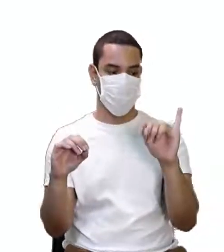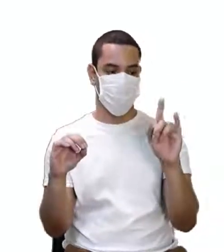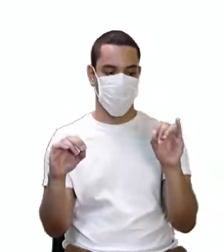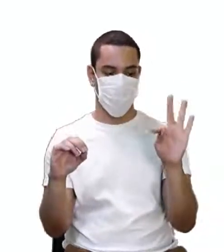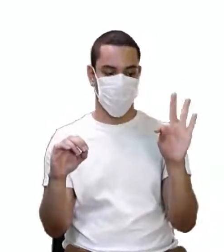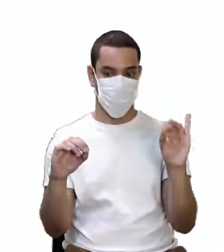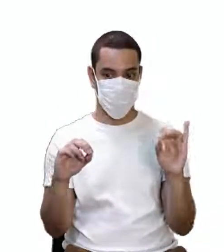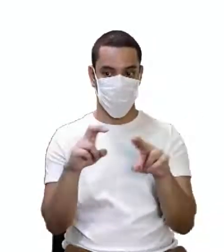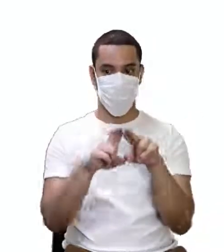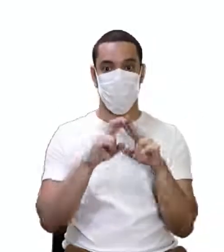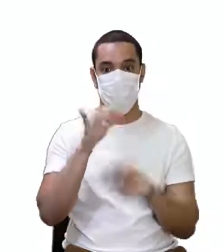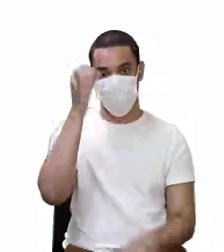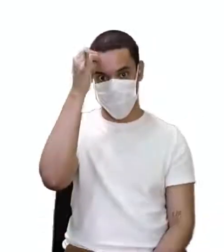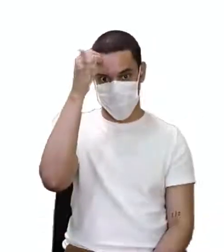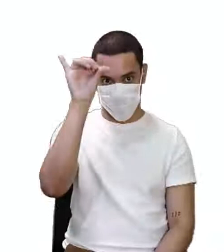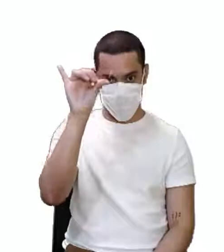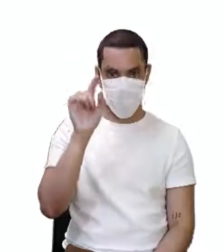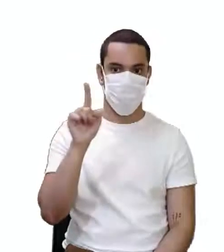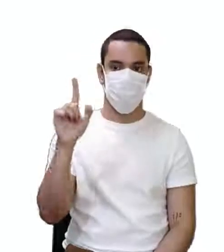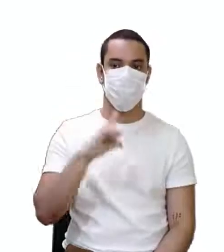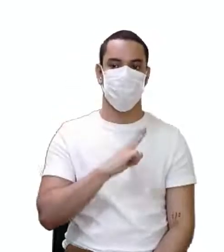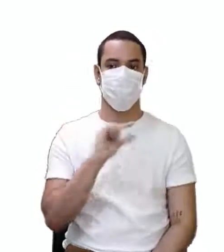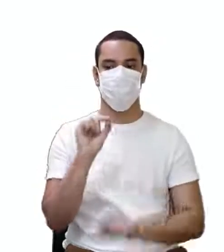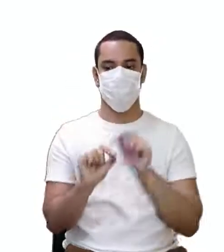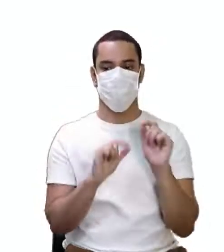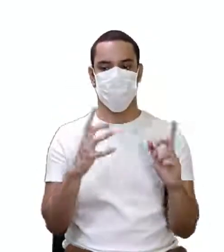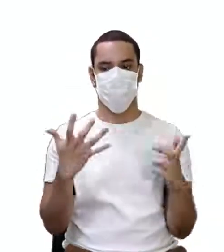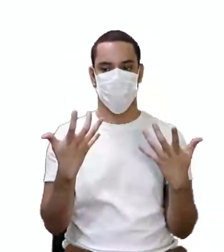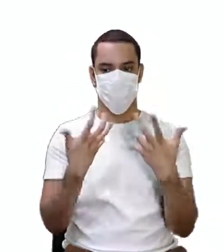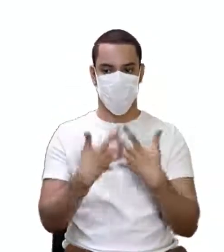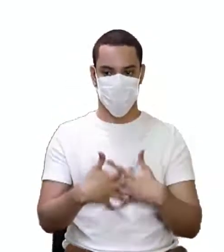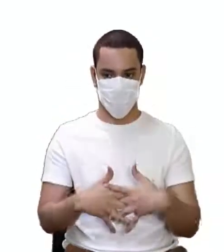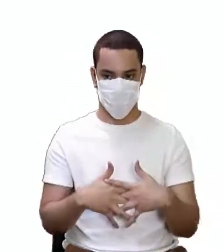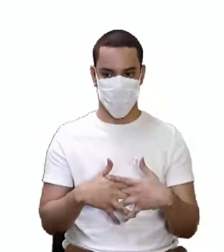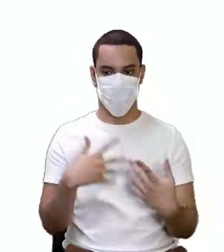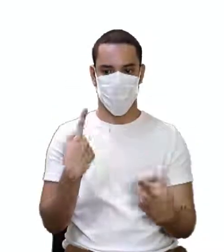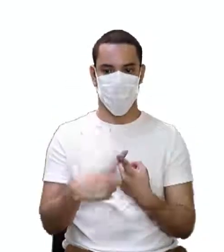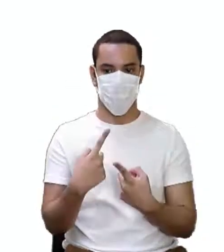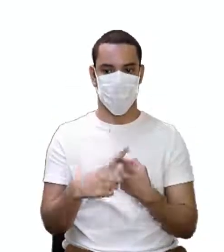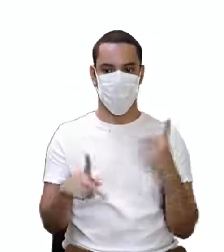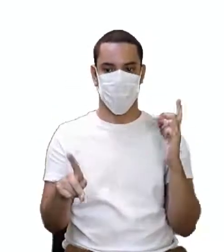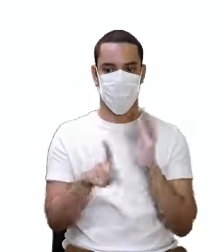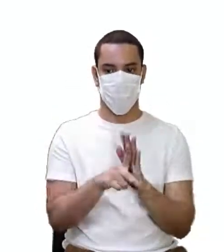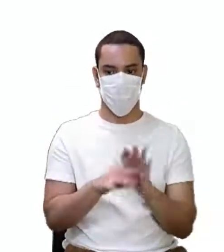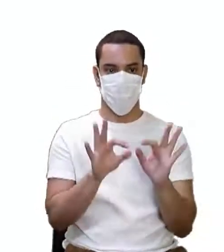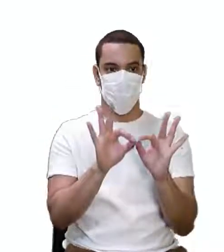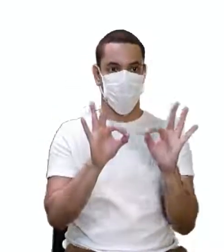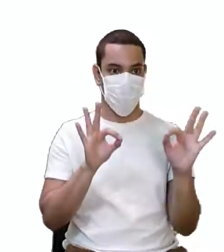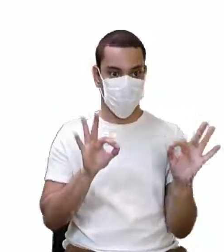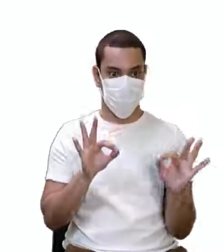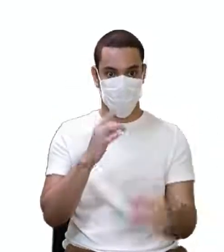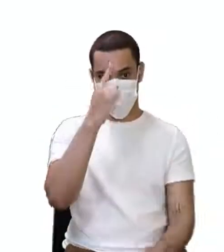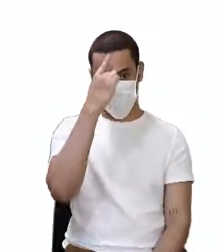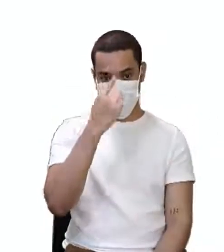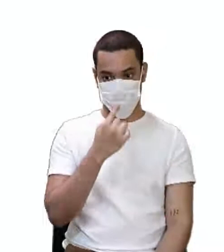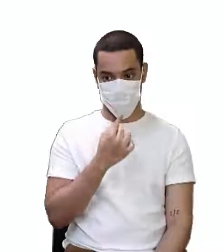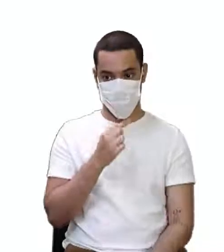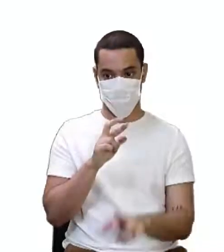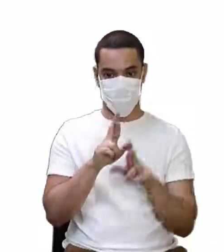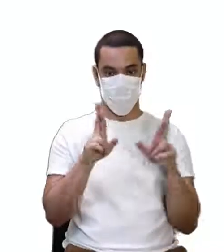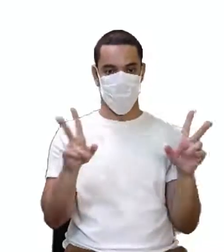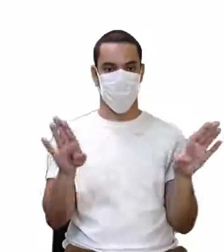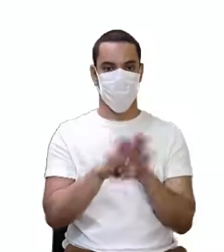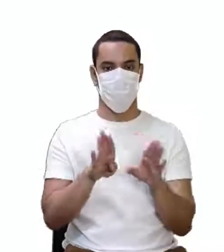Então, para evitar isso, tá, existem esses mecanismos que evitam o cruzamento entre indivíduos de espécies diferentes